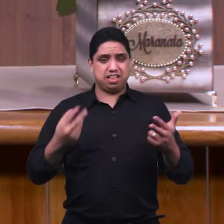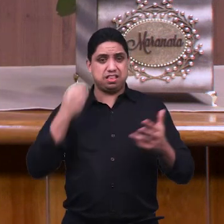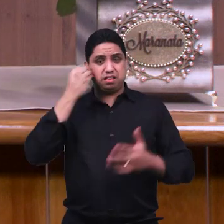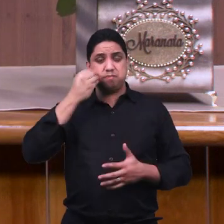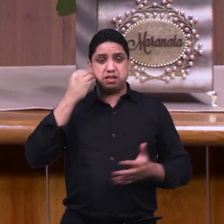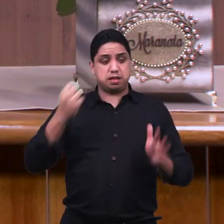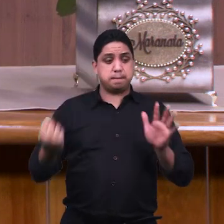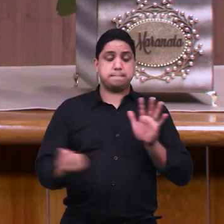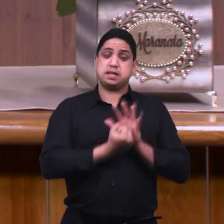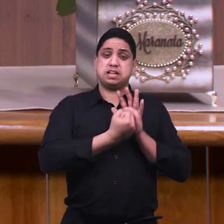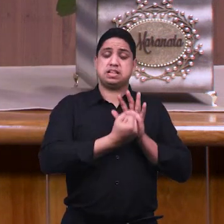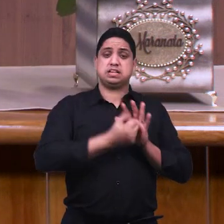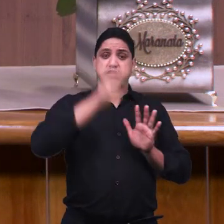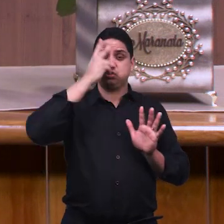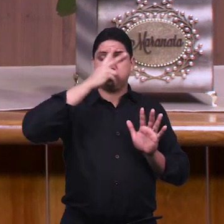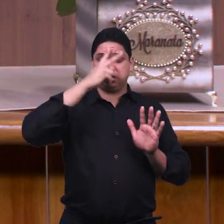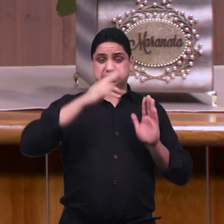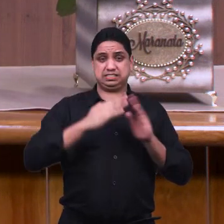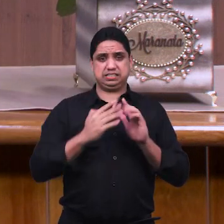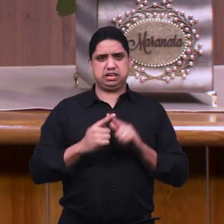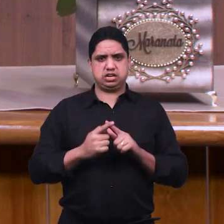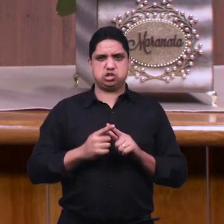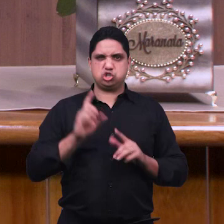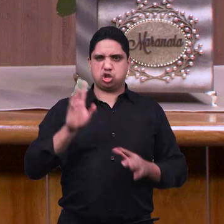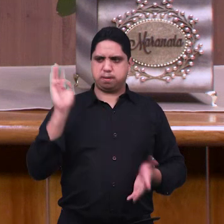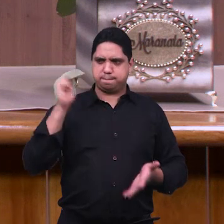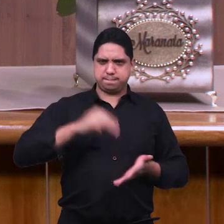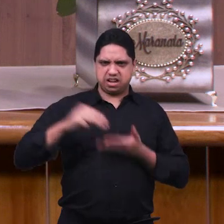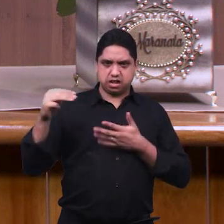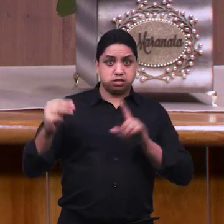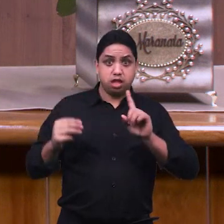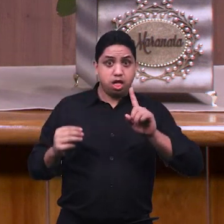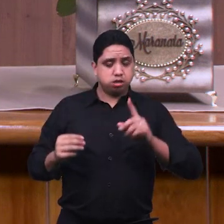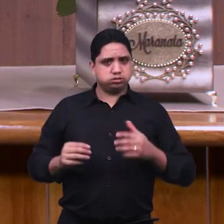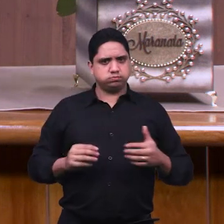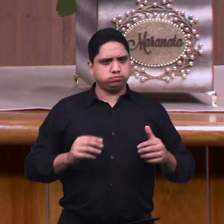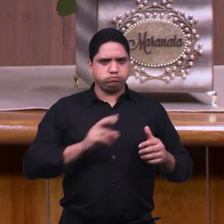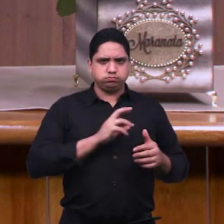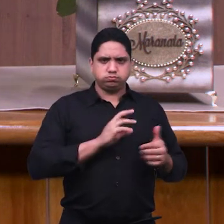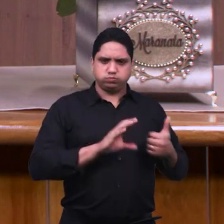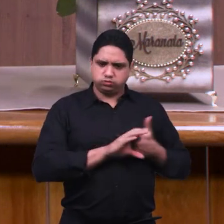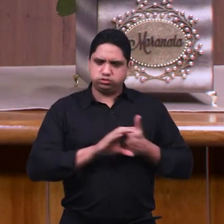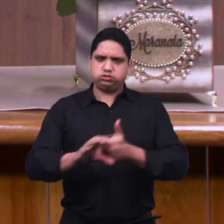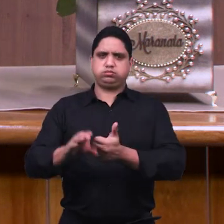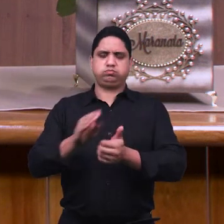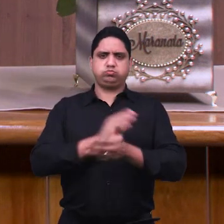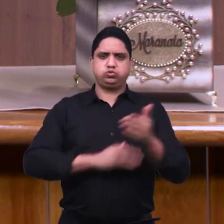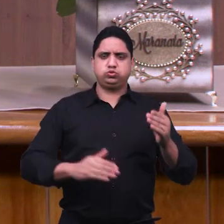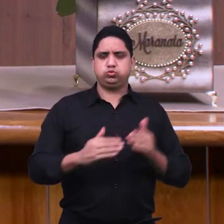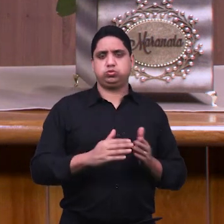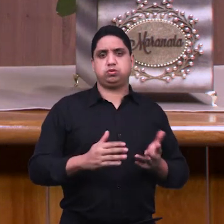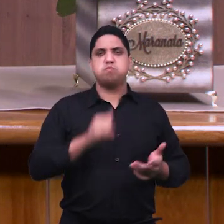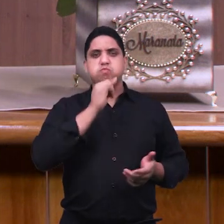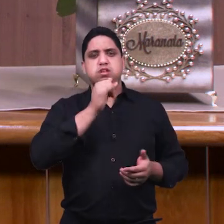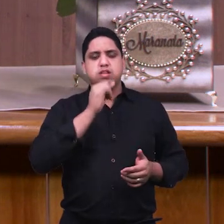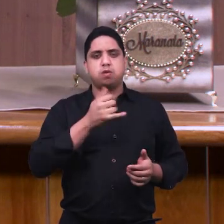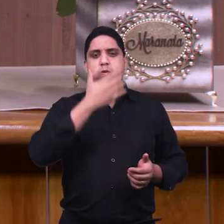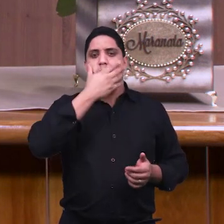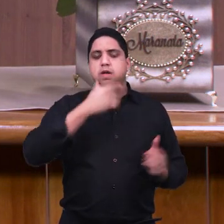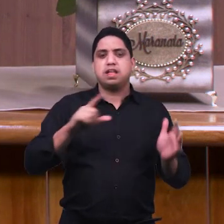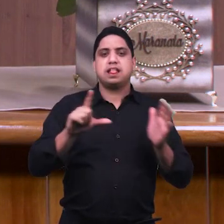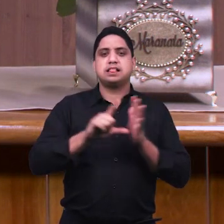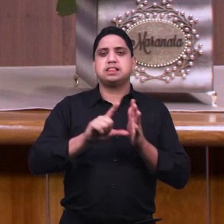da igreja, não só a igreja Maranata, mas o cristianismo de uma forma geral. Lutero, quando abriu